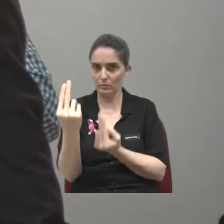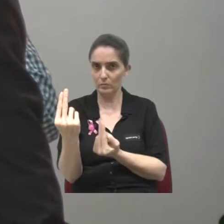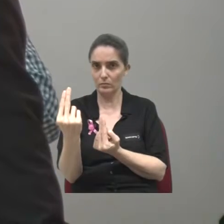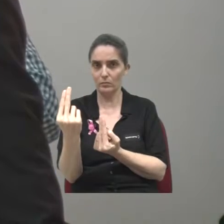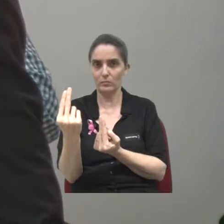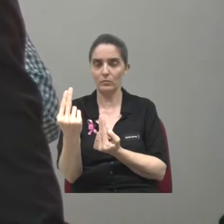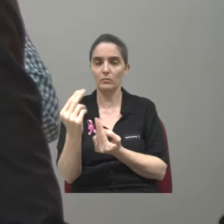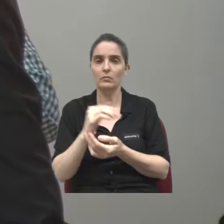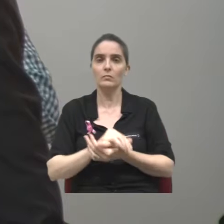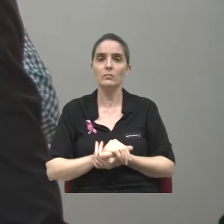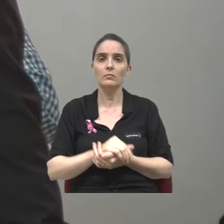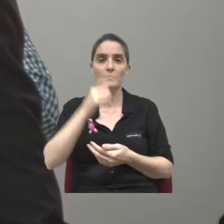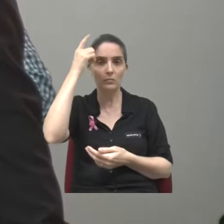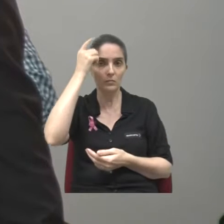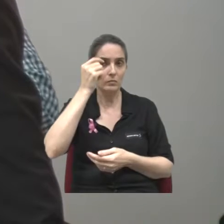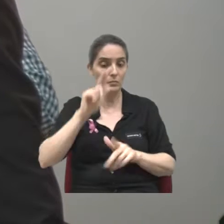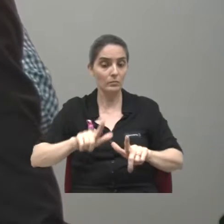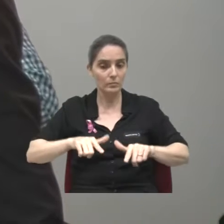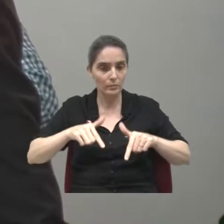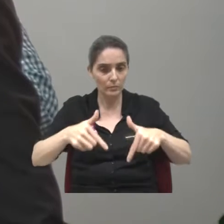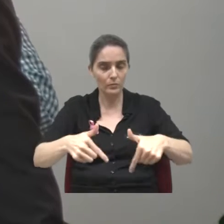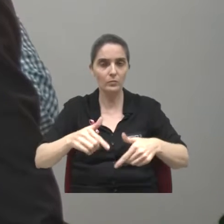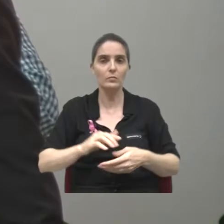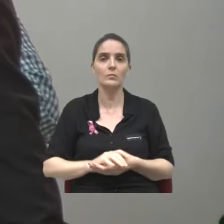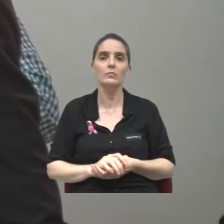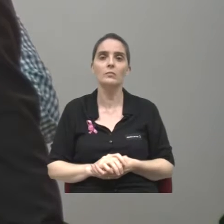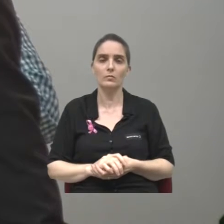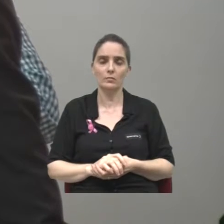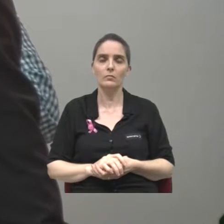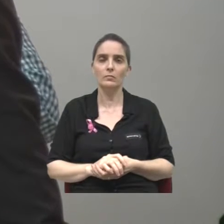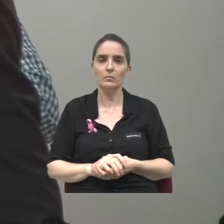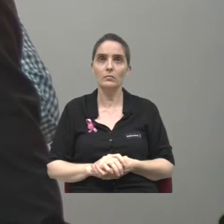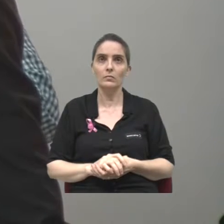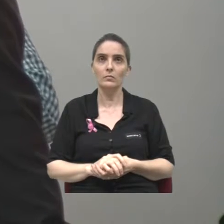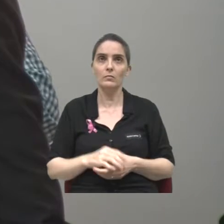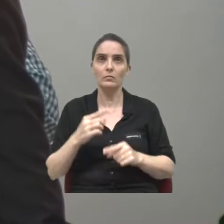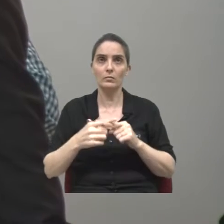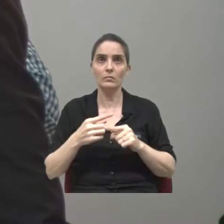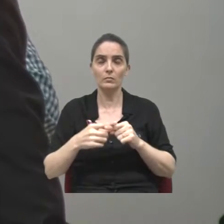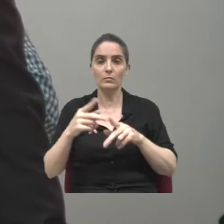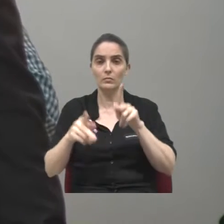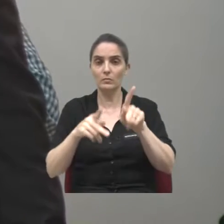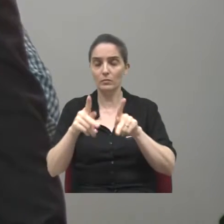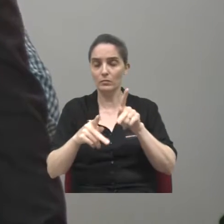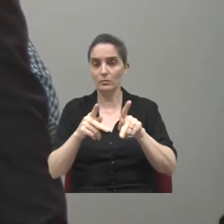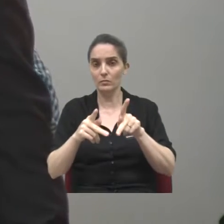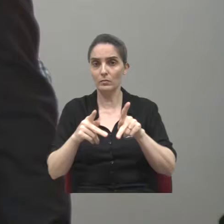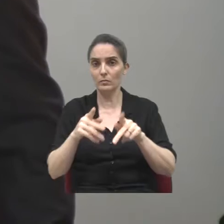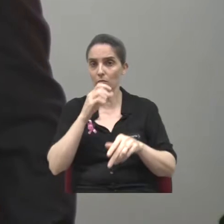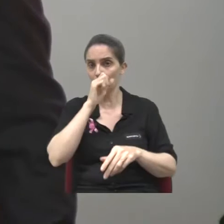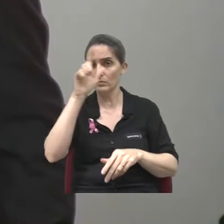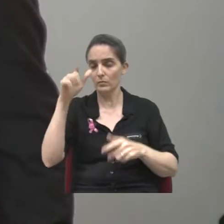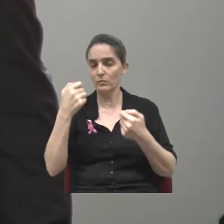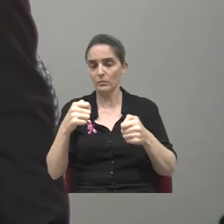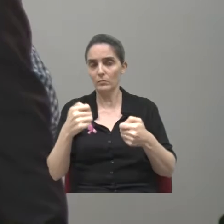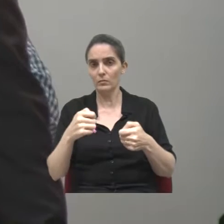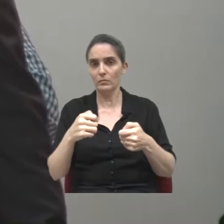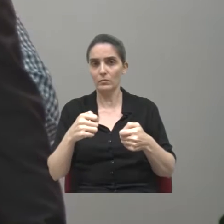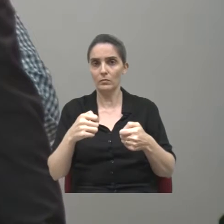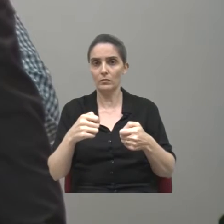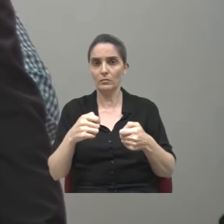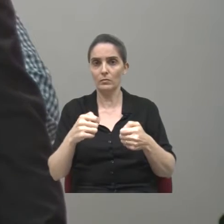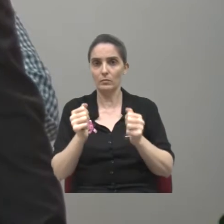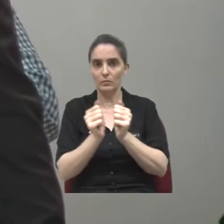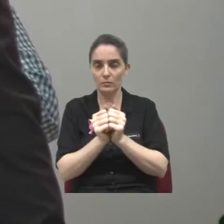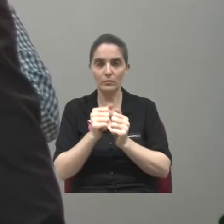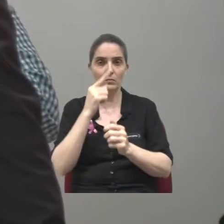está empenhado nisso, o doutor Anderson continua empenhado, doutor, porque a população de Limeira só tem a ganhar. E peço que junte-se ao Newton, ao Rafael,